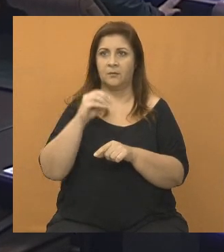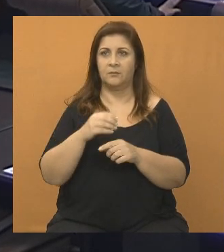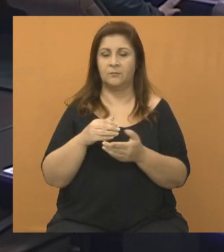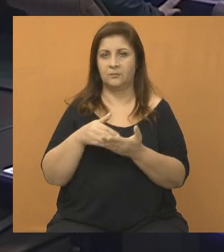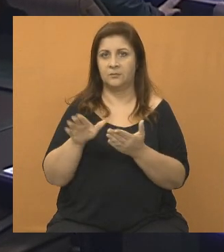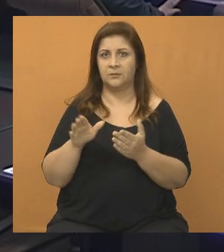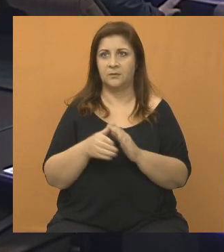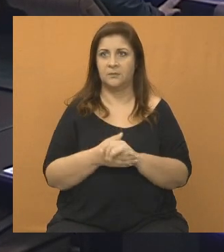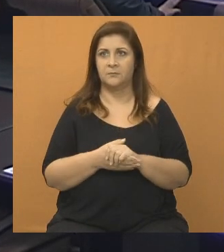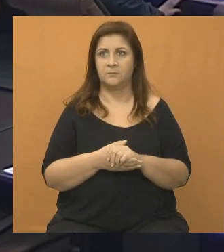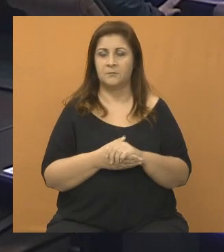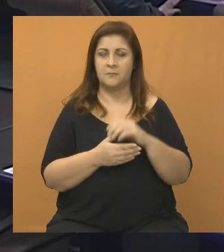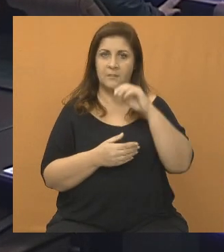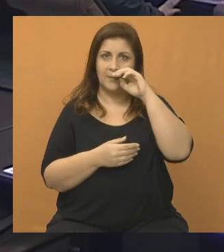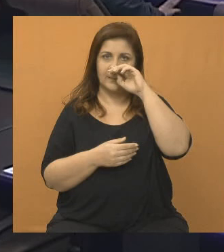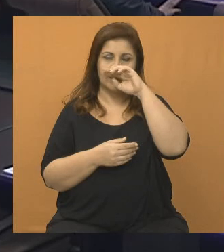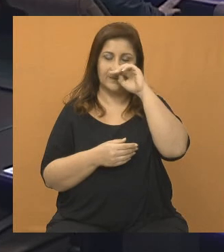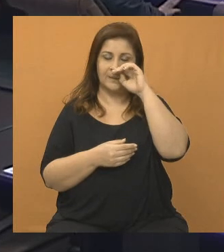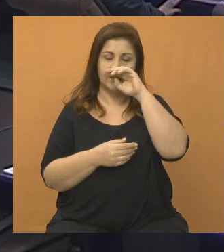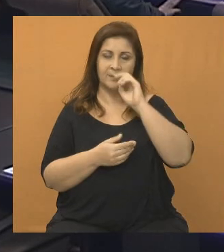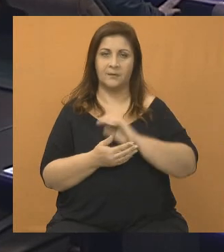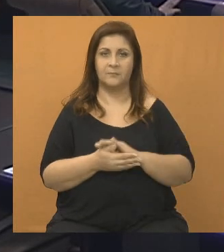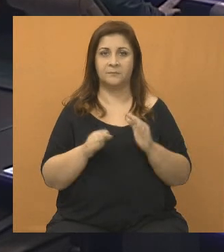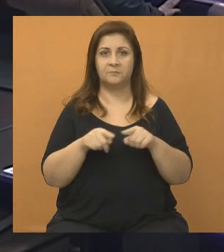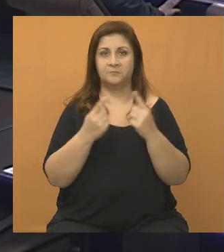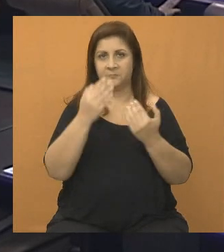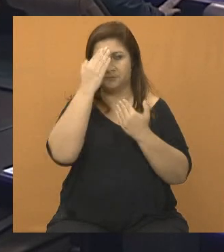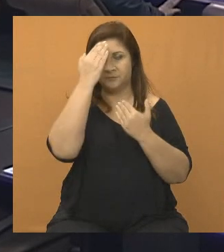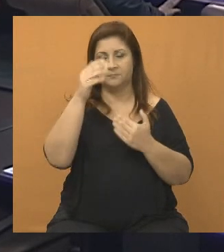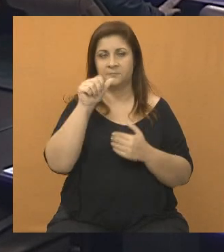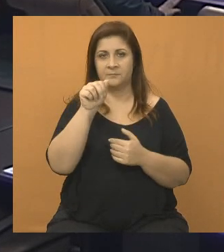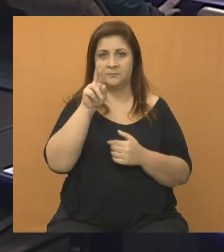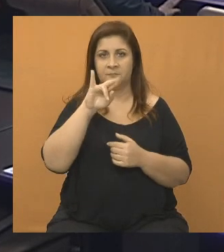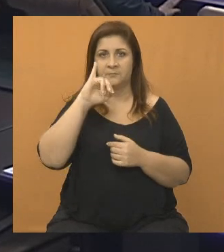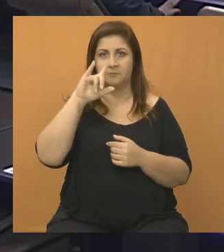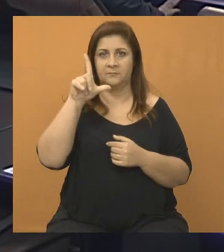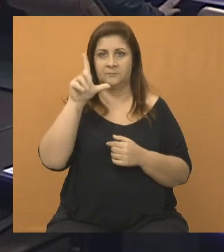mas ele não se encontra, mas agradeço